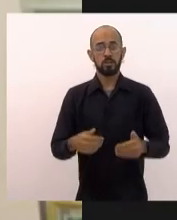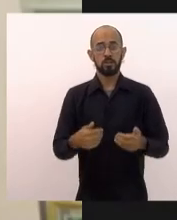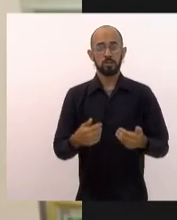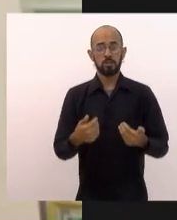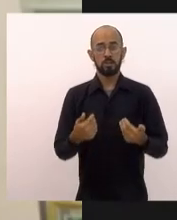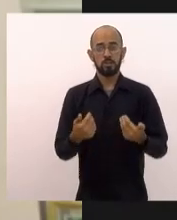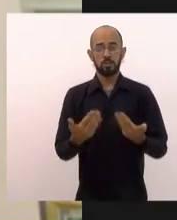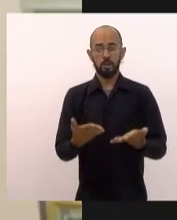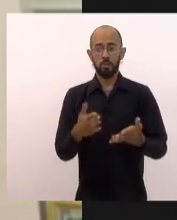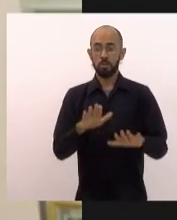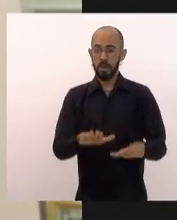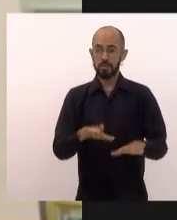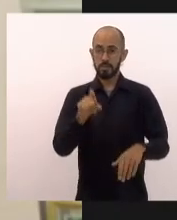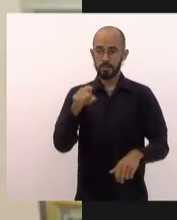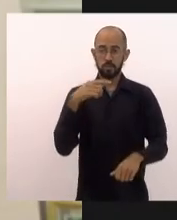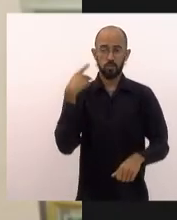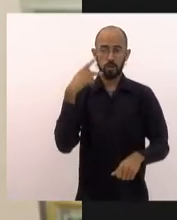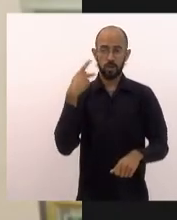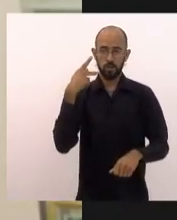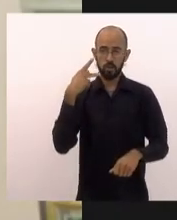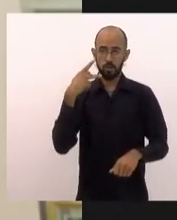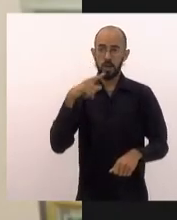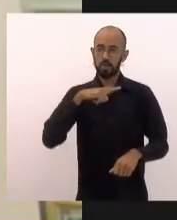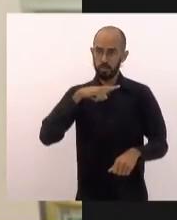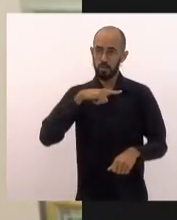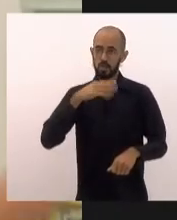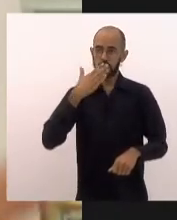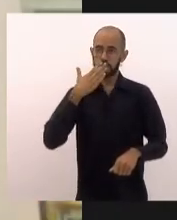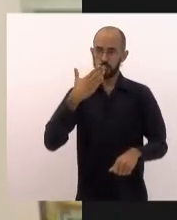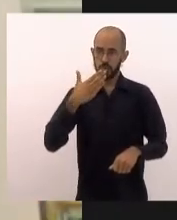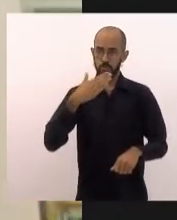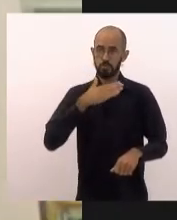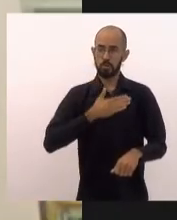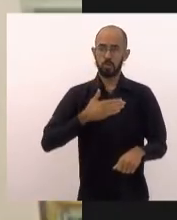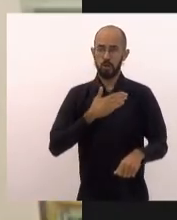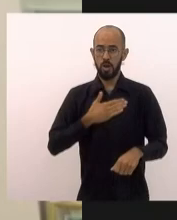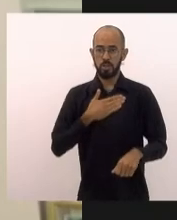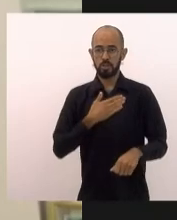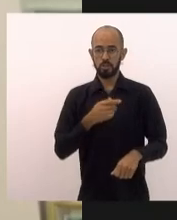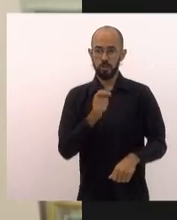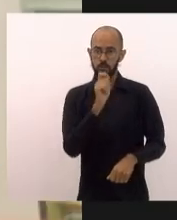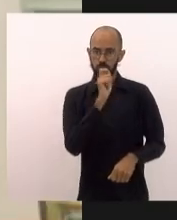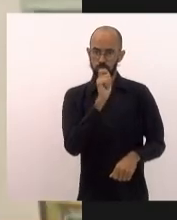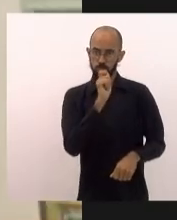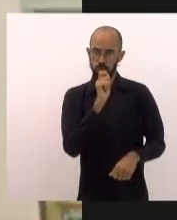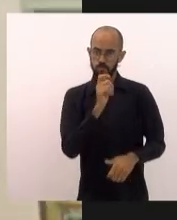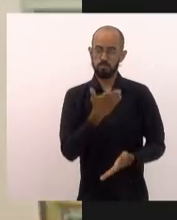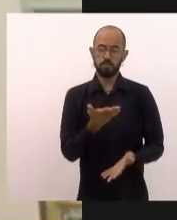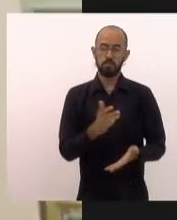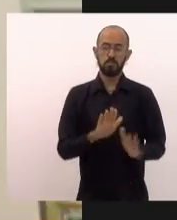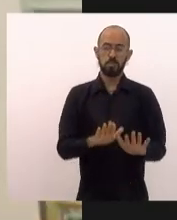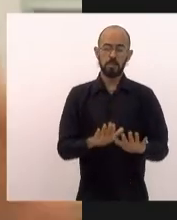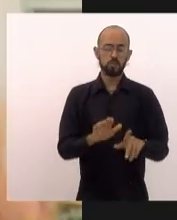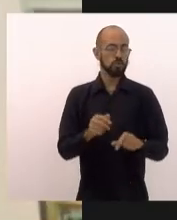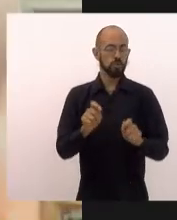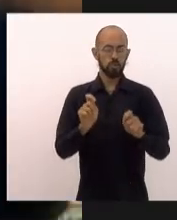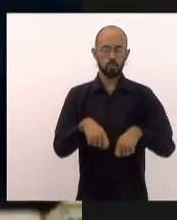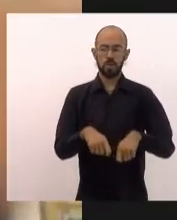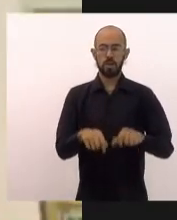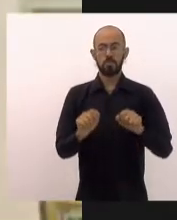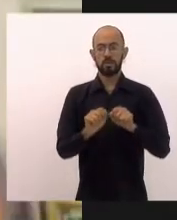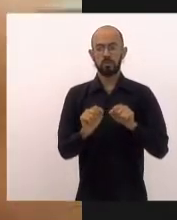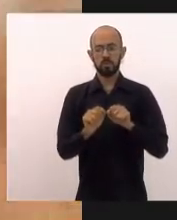Aliás, essa vereadora tem bem o estilo mesmo, que gosta de fumar uma maconhazinha. Agora, o que ela não pode fazer